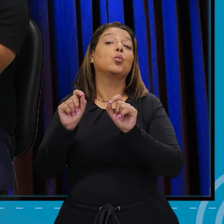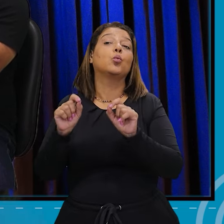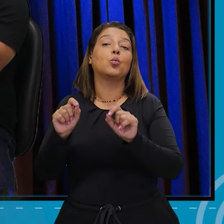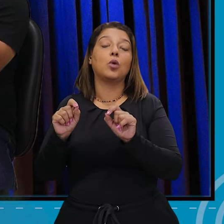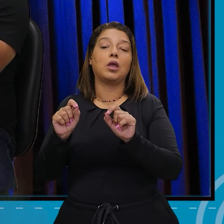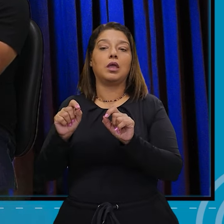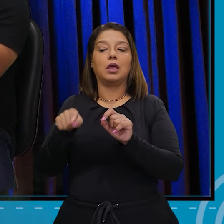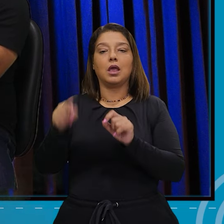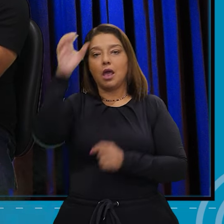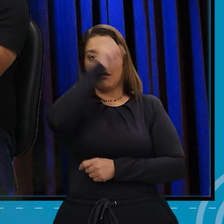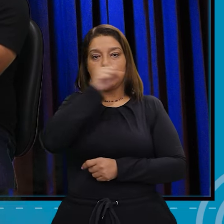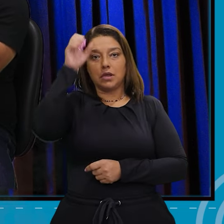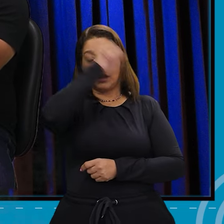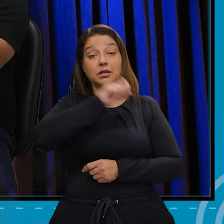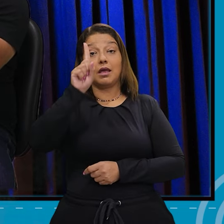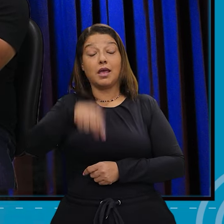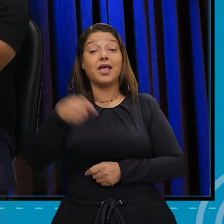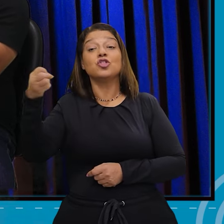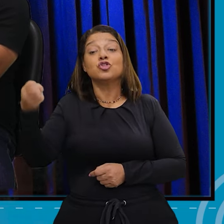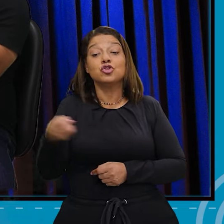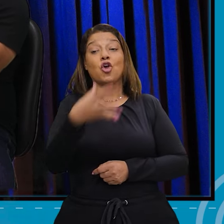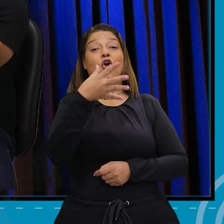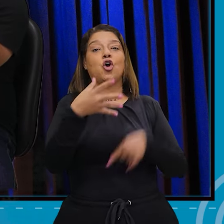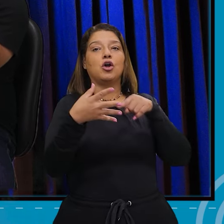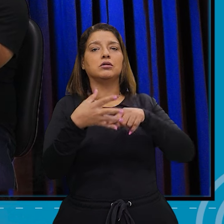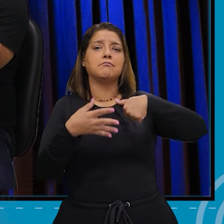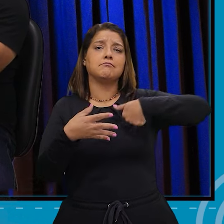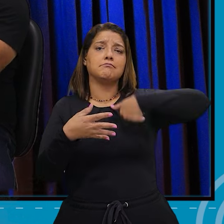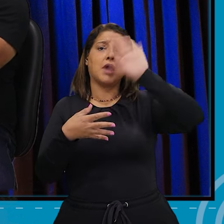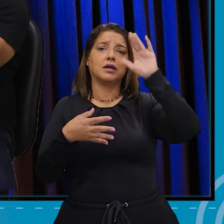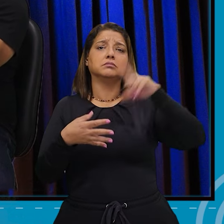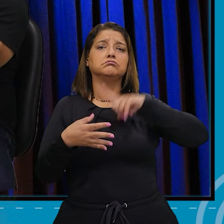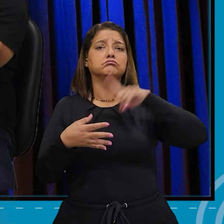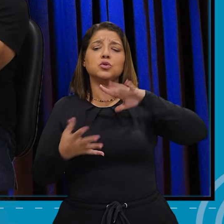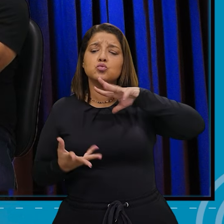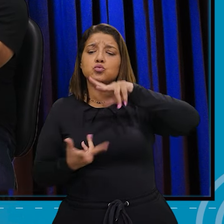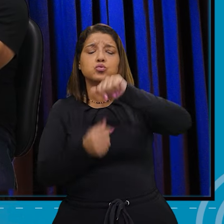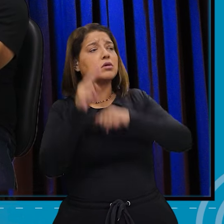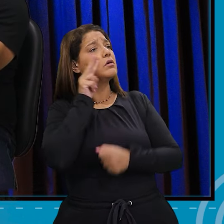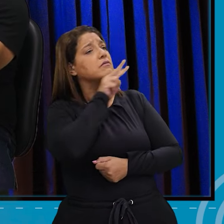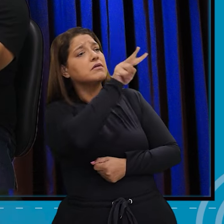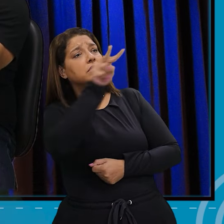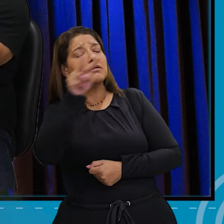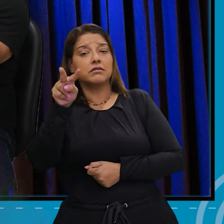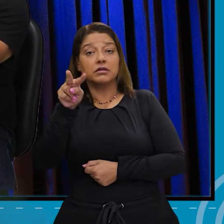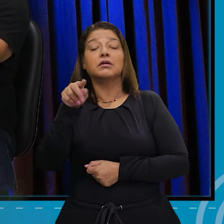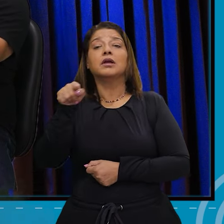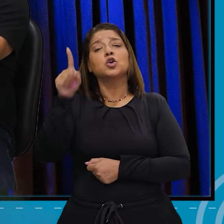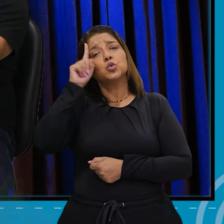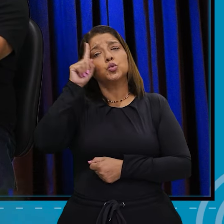aluno, para segundo ponto, que é a inovação sobre aquilo que está sendo mais desenvolvido no